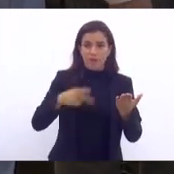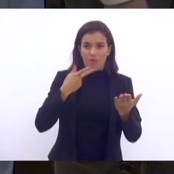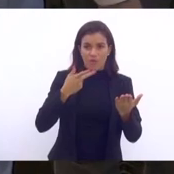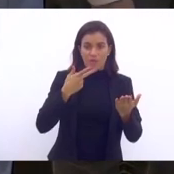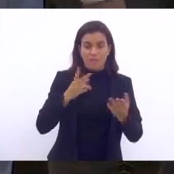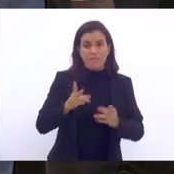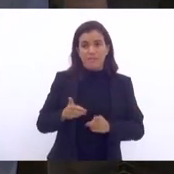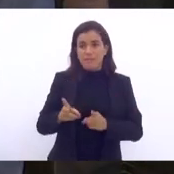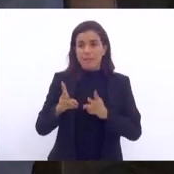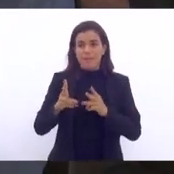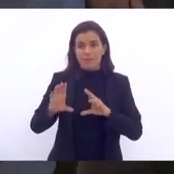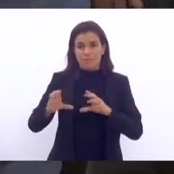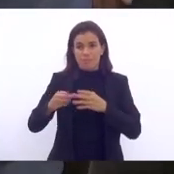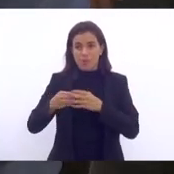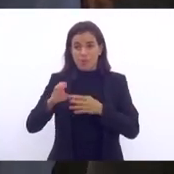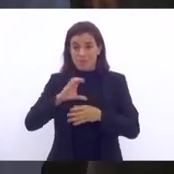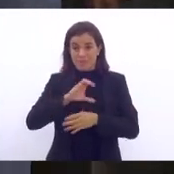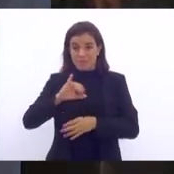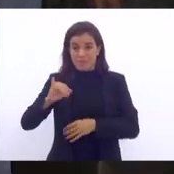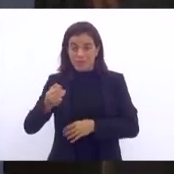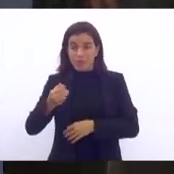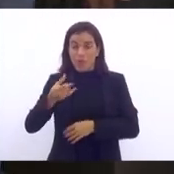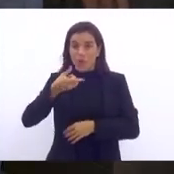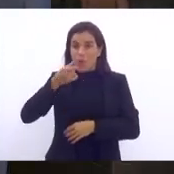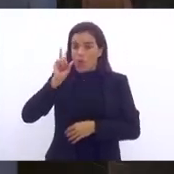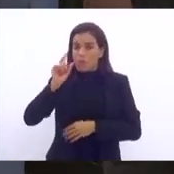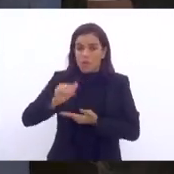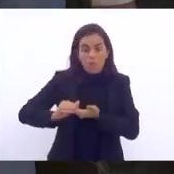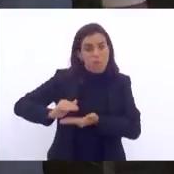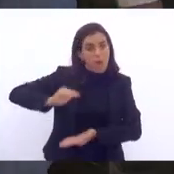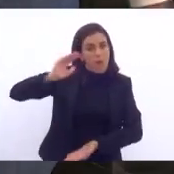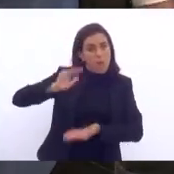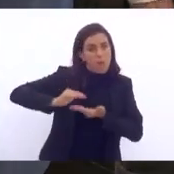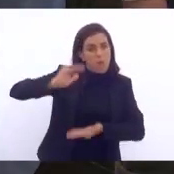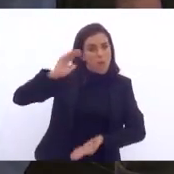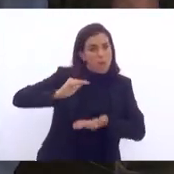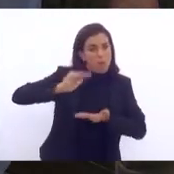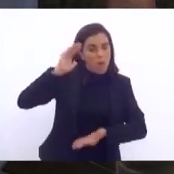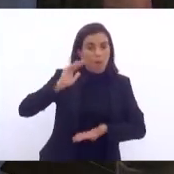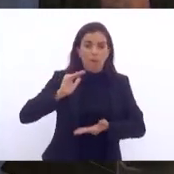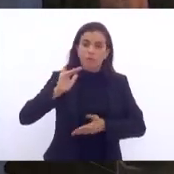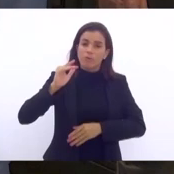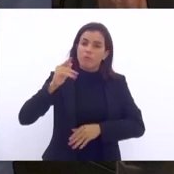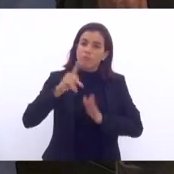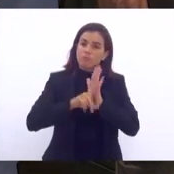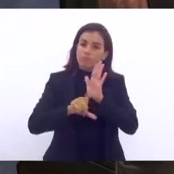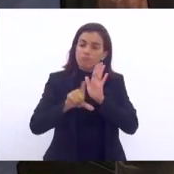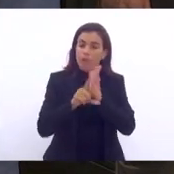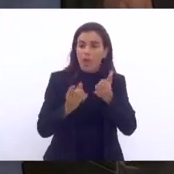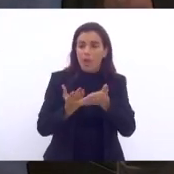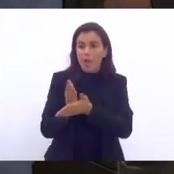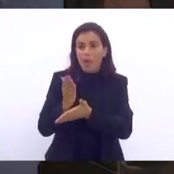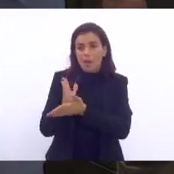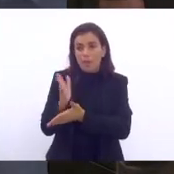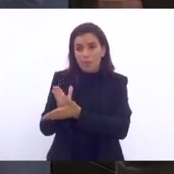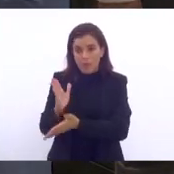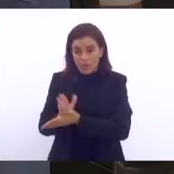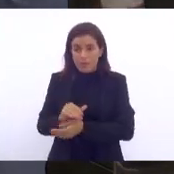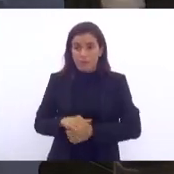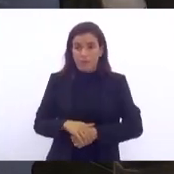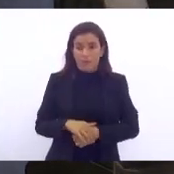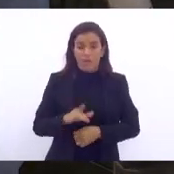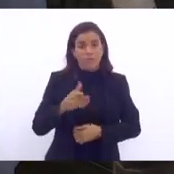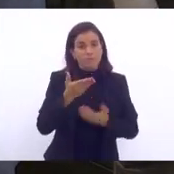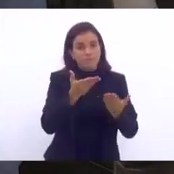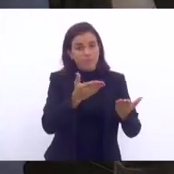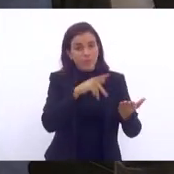ontem, volume de projetos aprovados e discutidos no âmbito da CCJ. Vossa Excelência sempre deu a maior autonomia